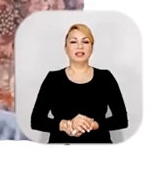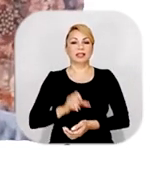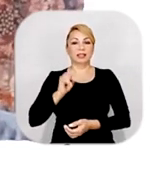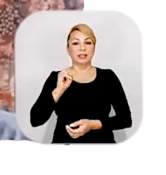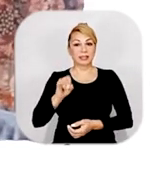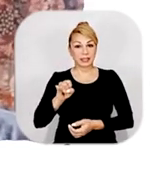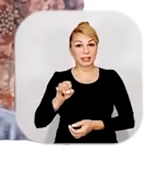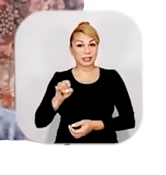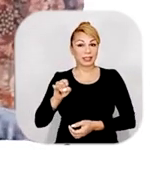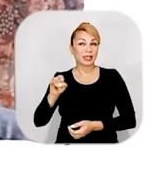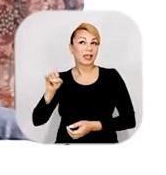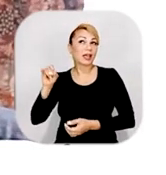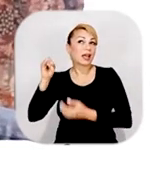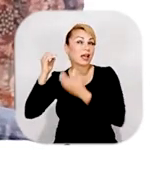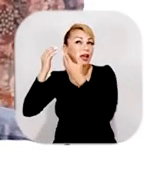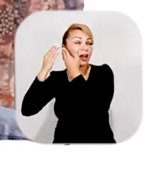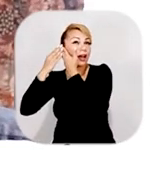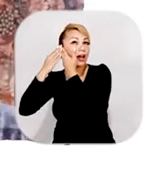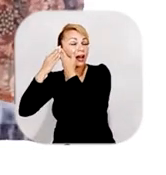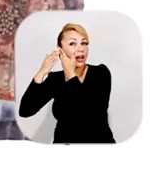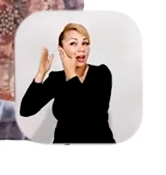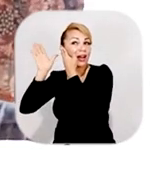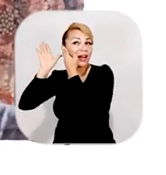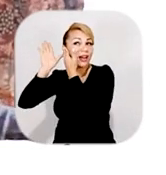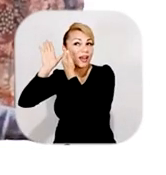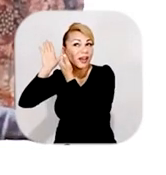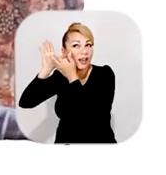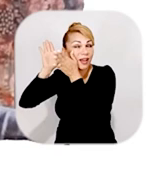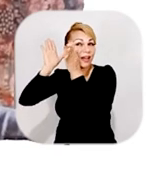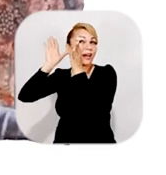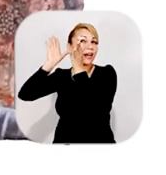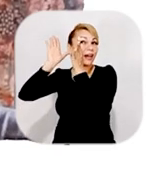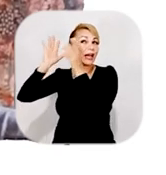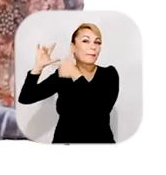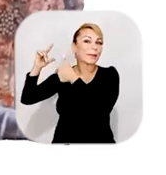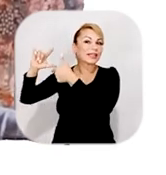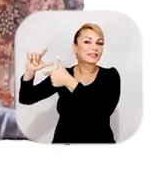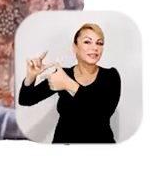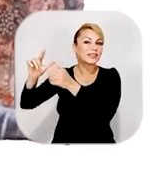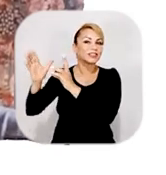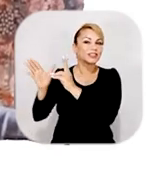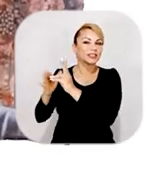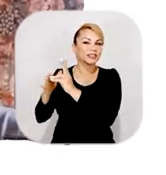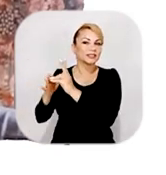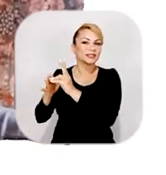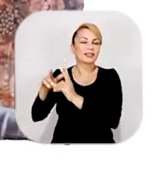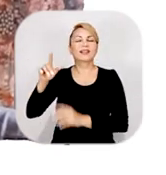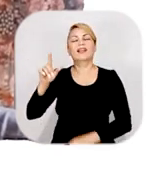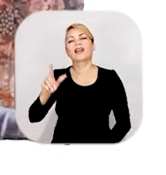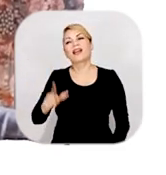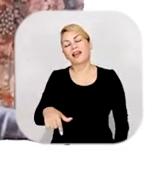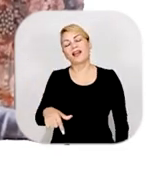se suas orelhas abrem para essas tradições, é música muito encantadora.